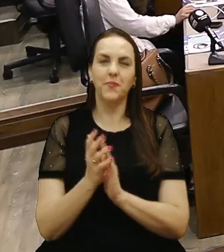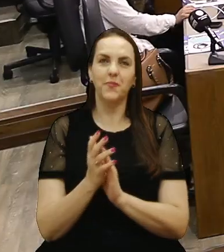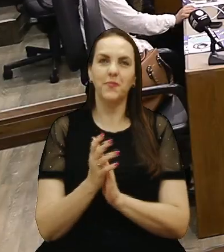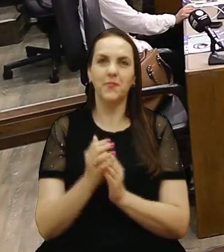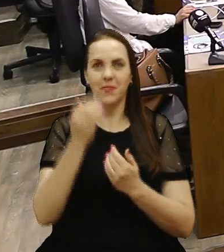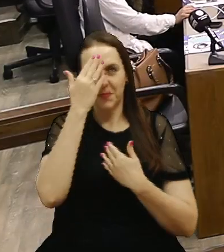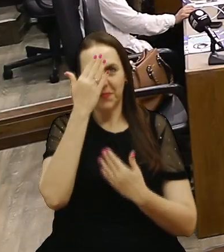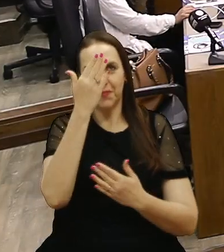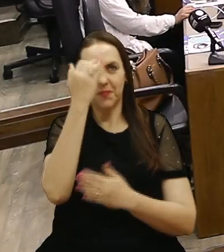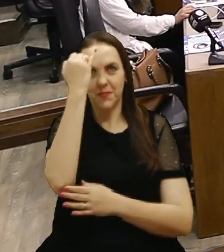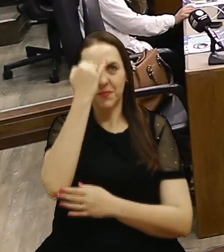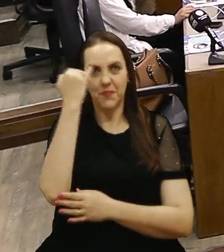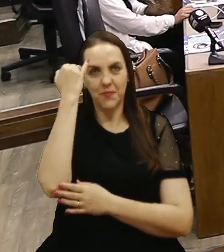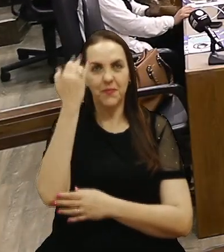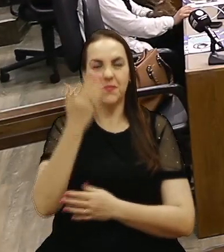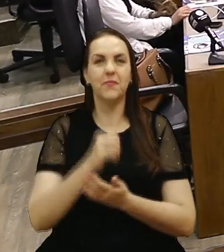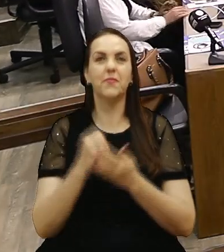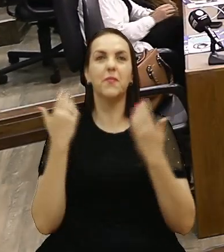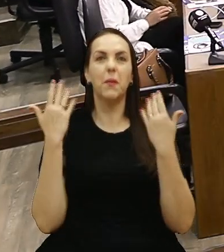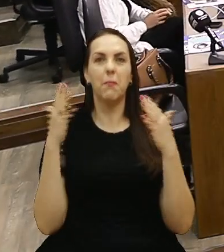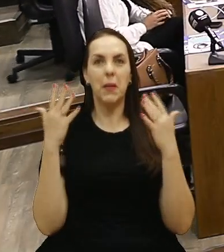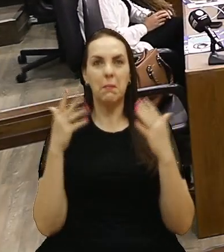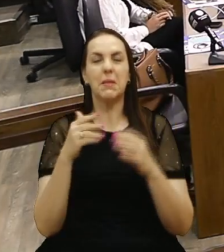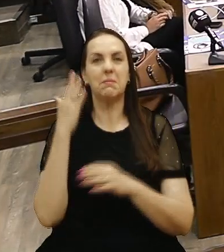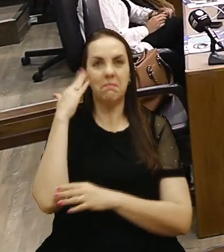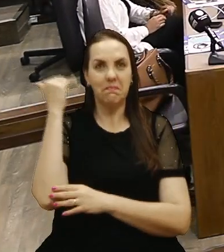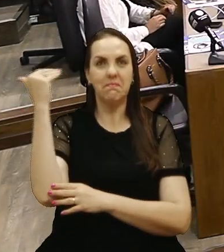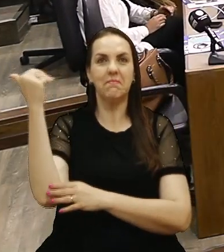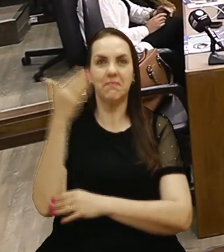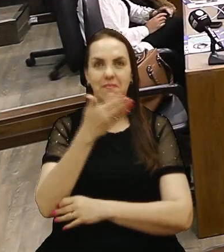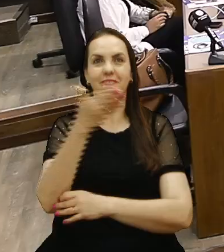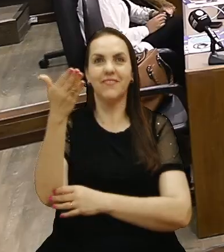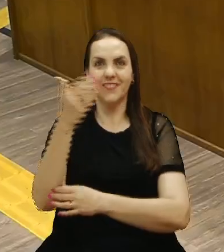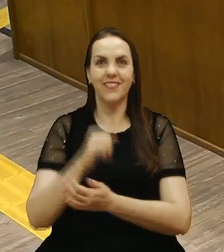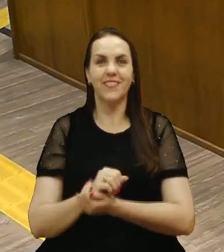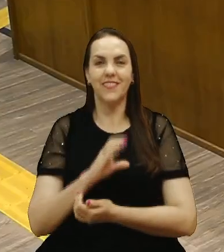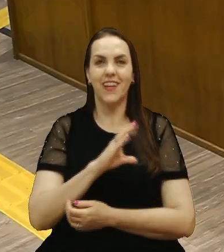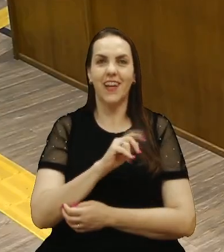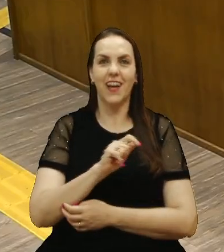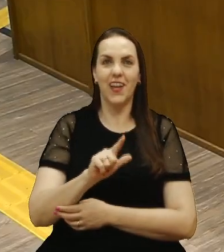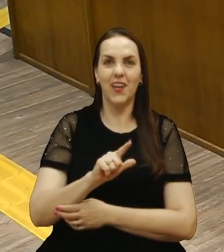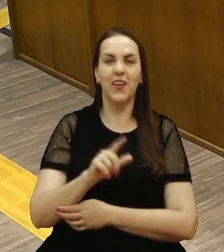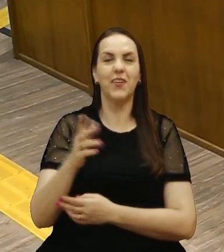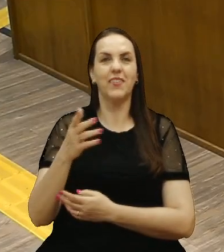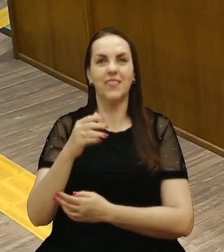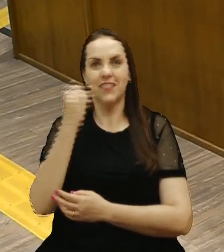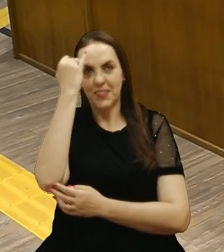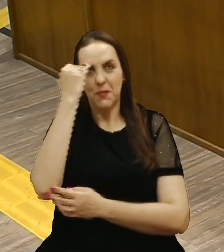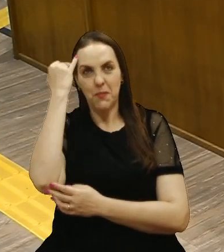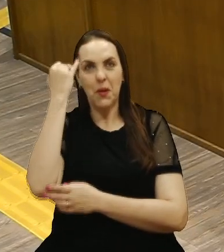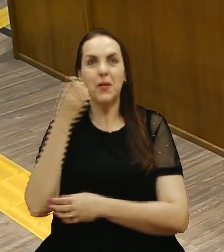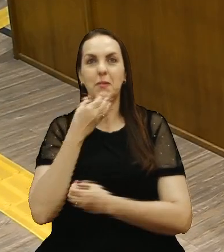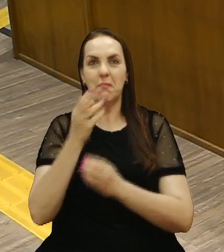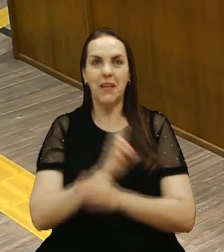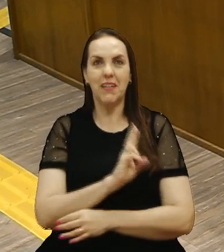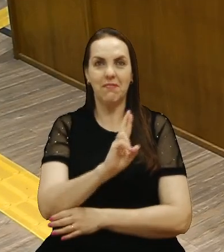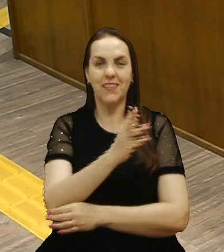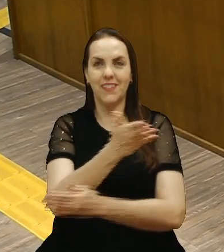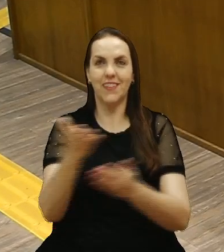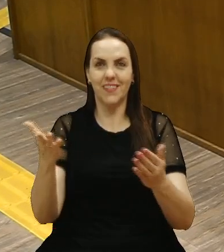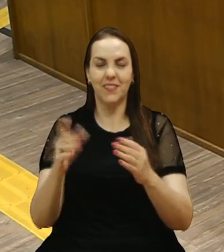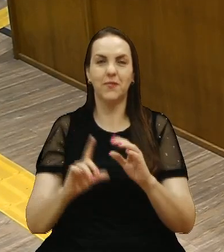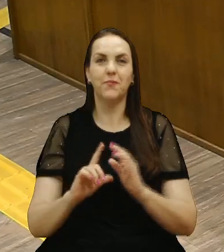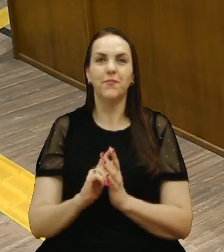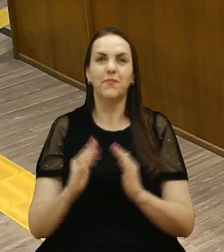Obrigado, vereador D'Ambrosio. Parabéns. É talento em cima de talento. É Carol, é D'Ambrosio. Estamos muito bem representados nessa